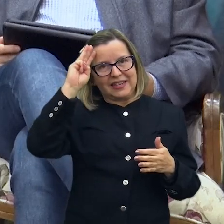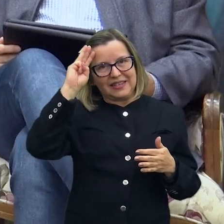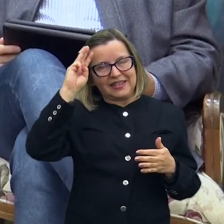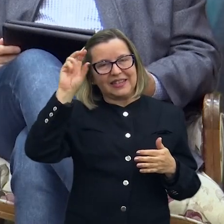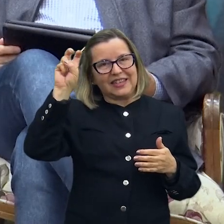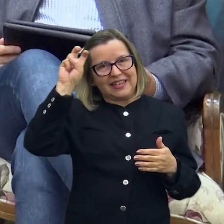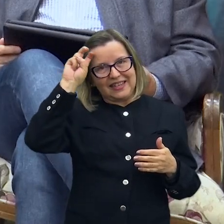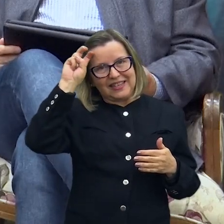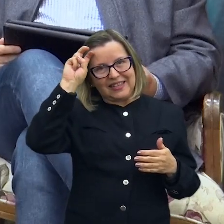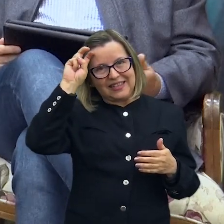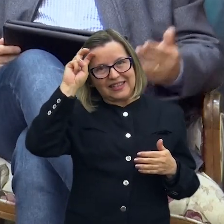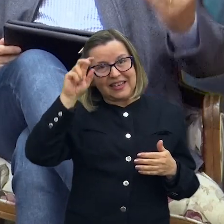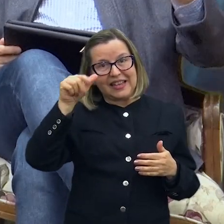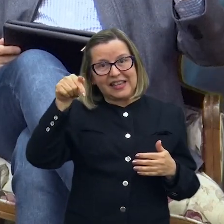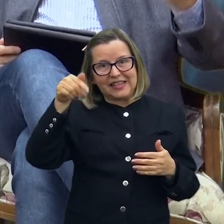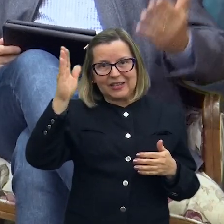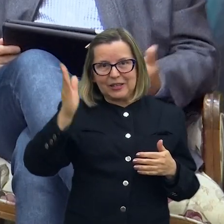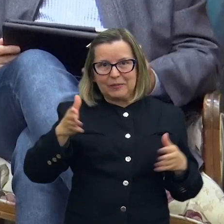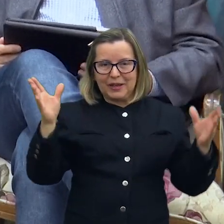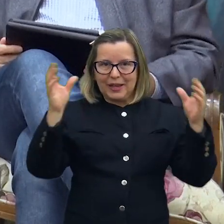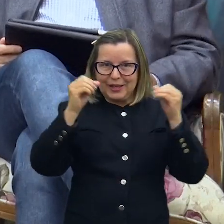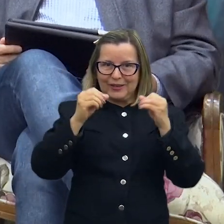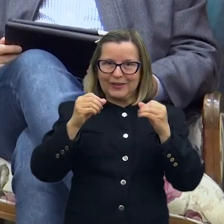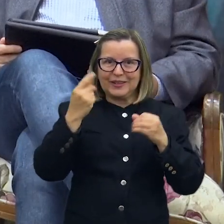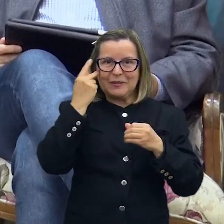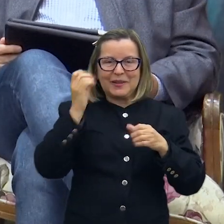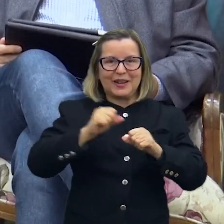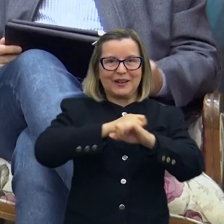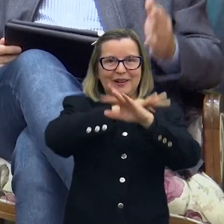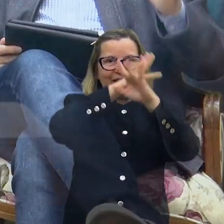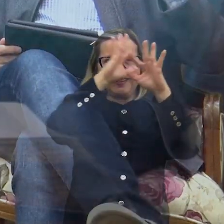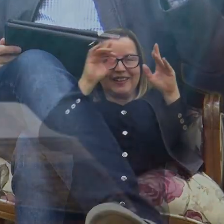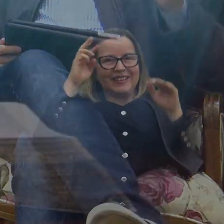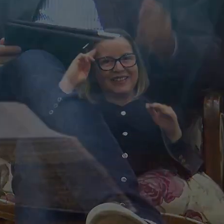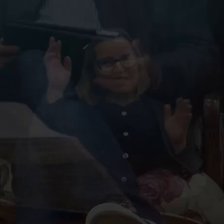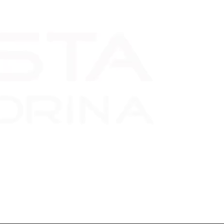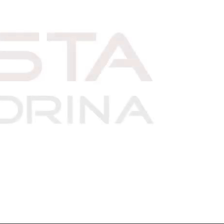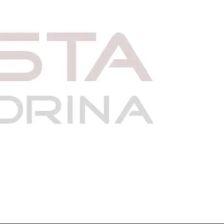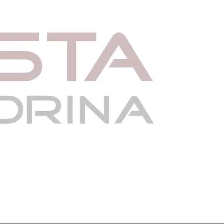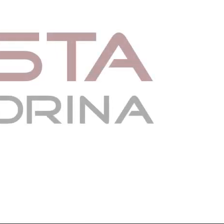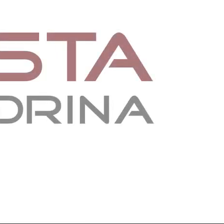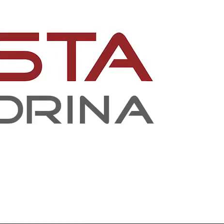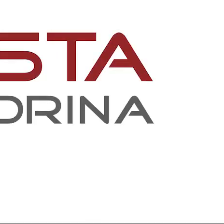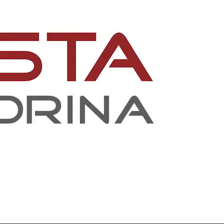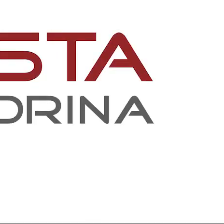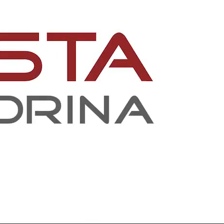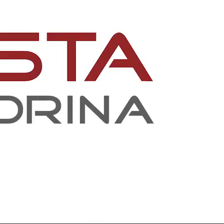19h30, para a glória do Senhor Jesus. Amém? Amém. Um abraço.